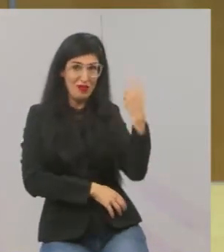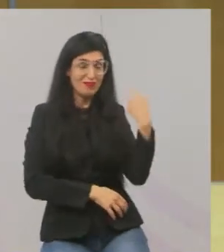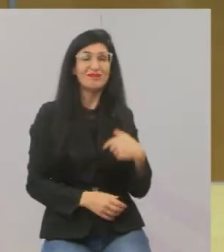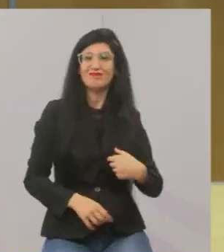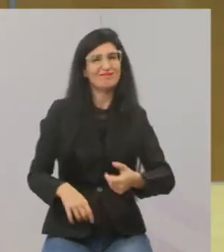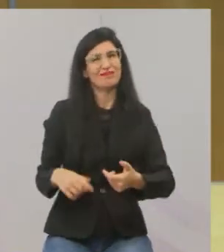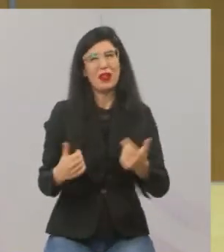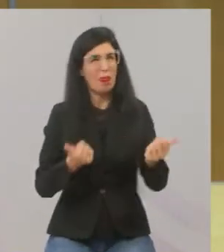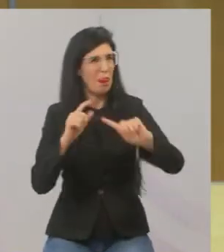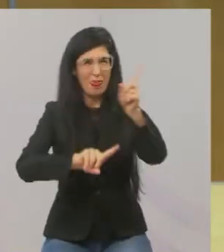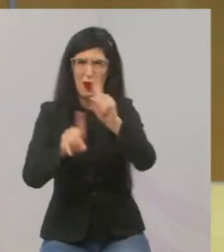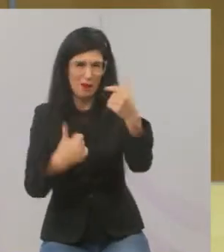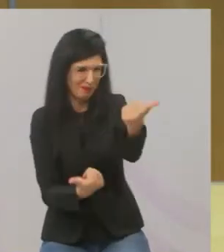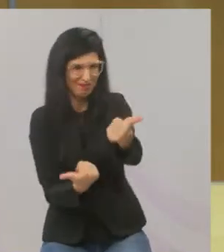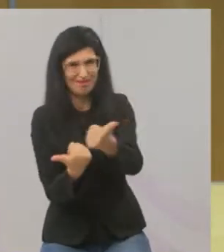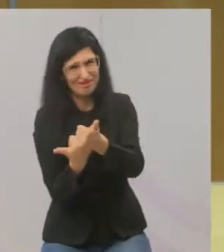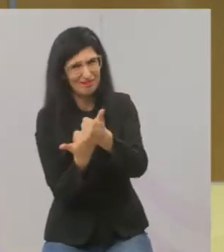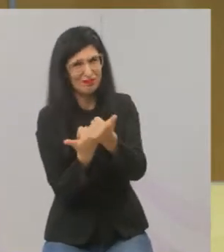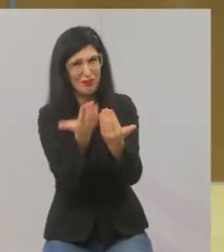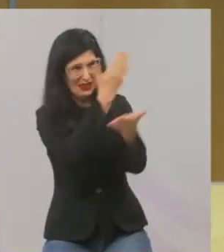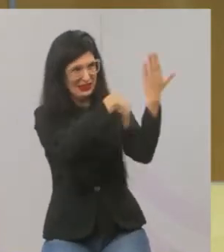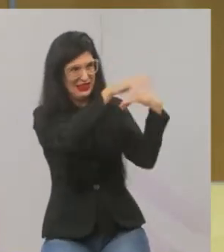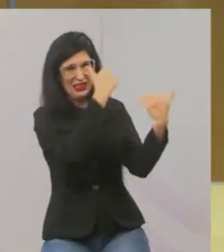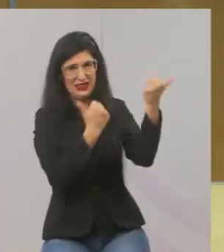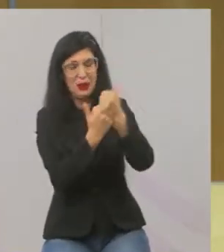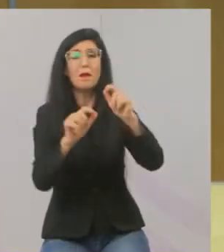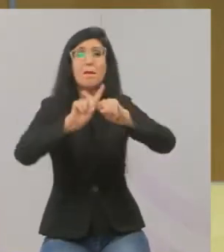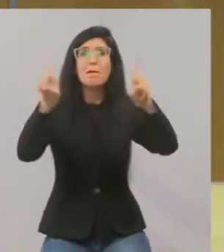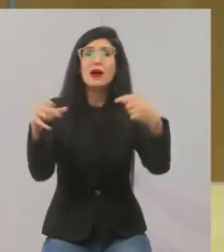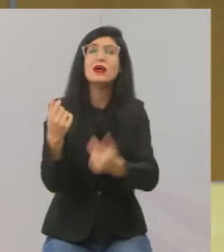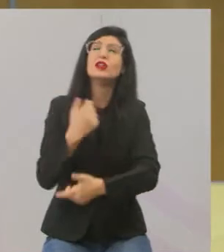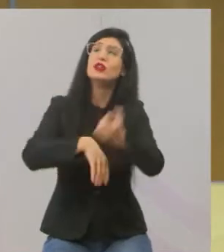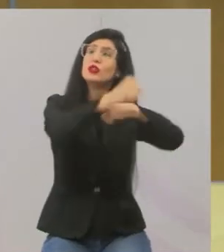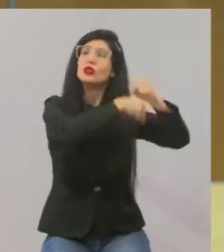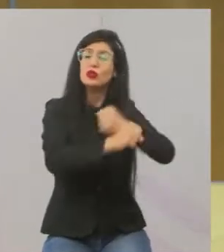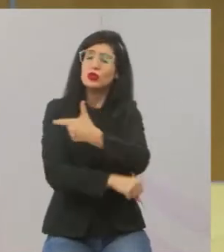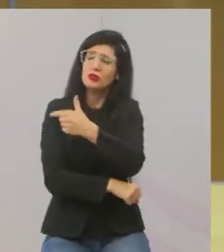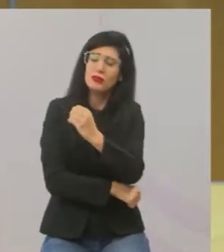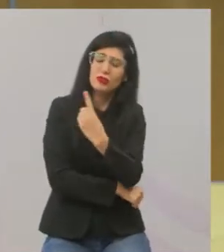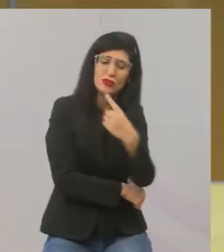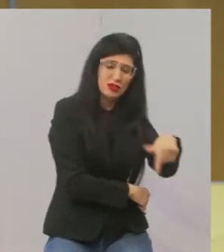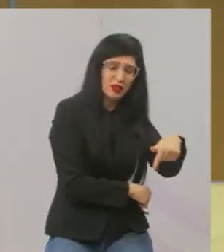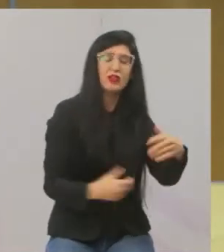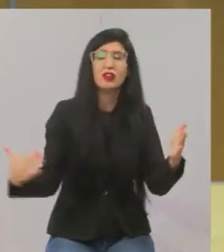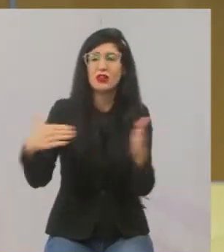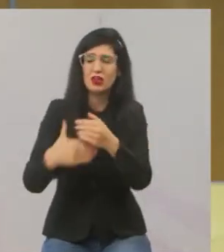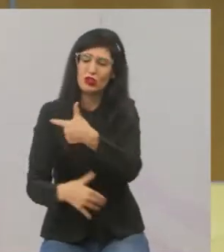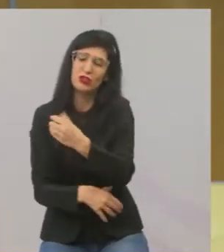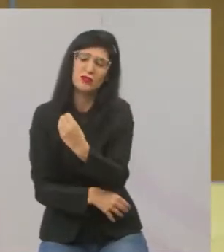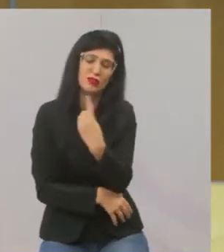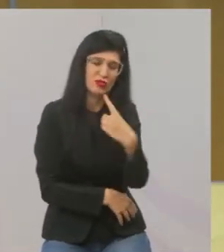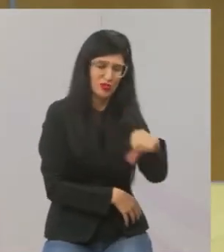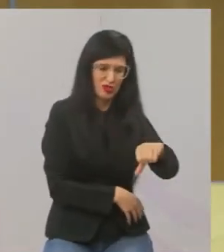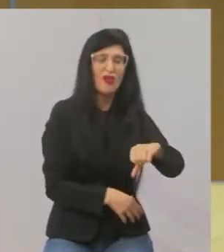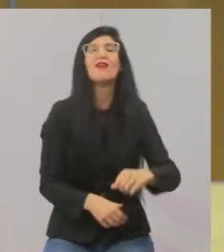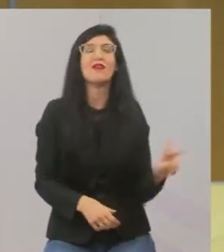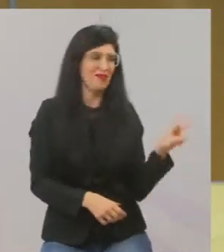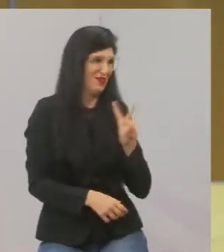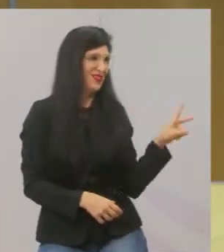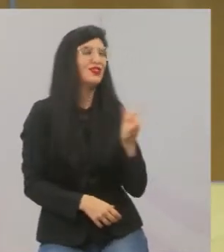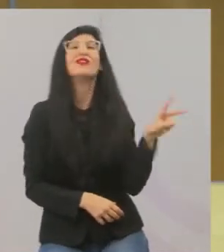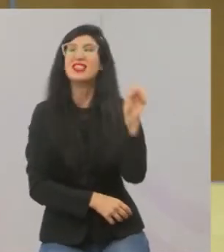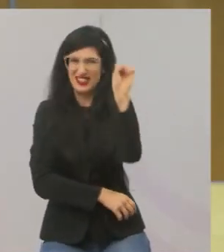suplente, tive vereador de 2017 até 2019, onde fui trabalhar